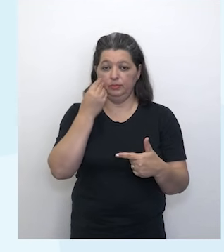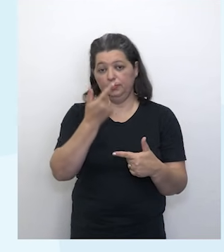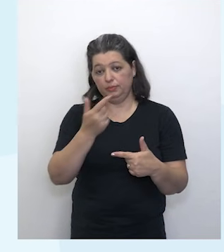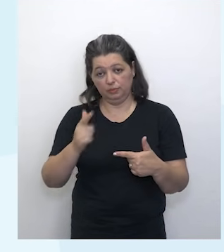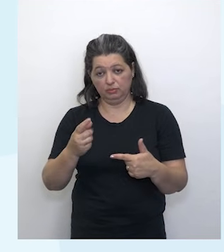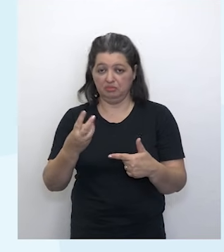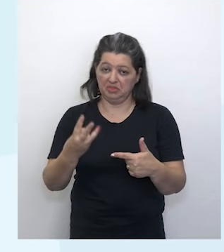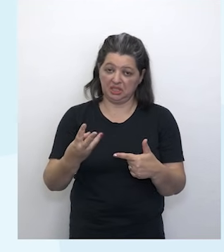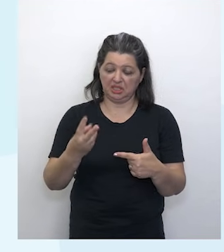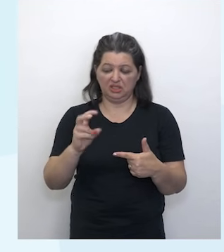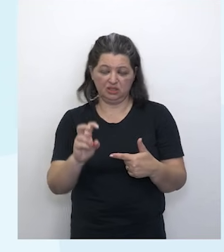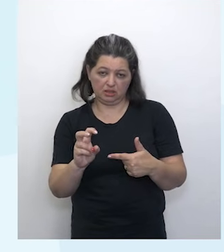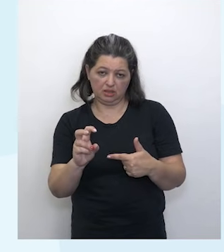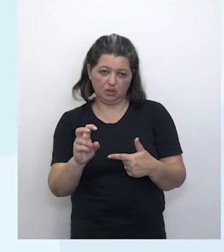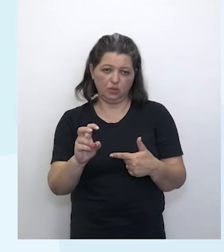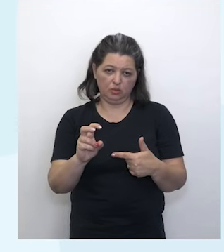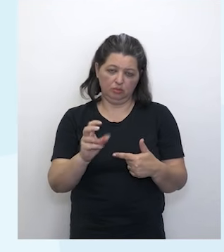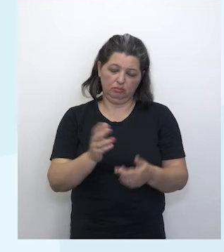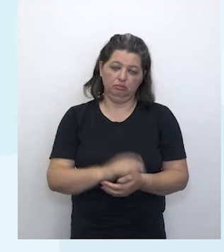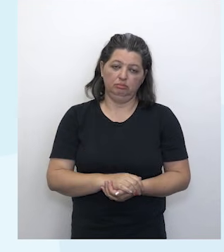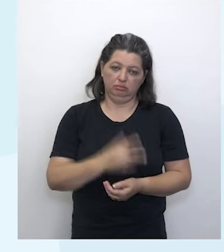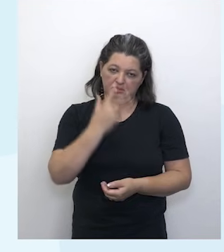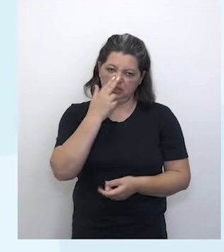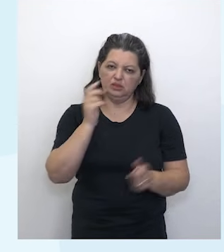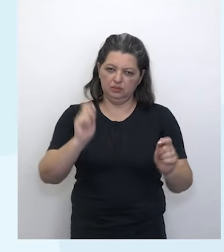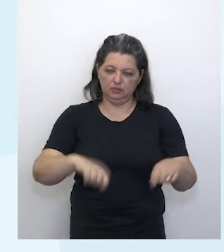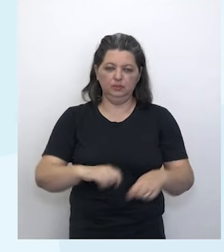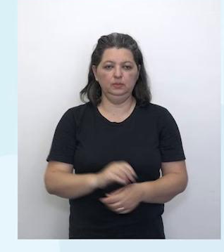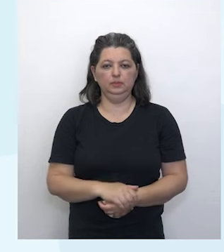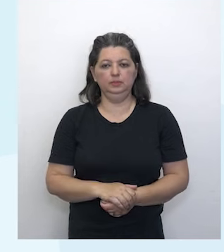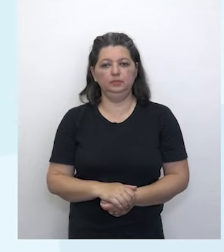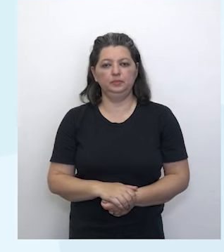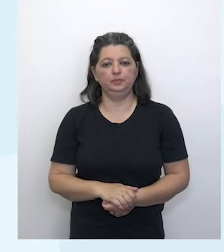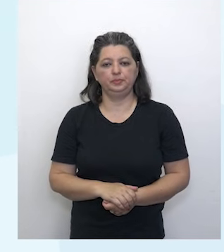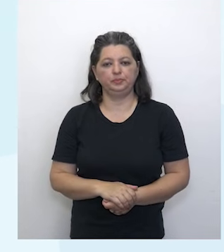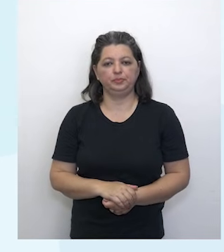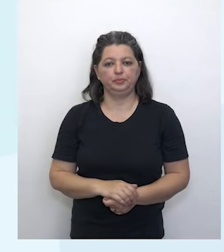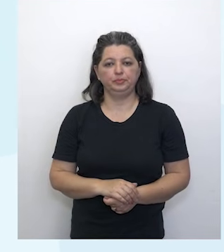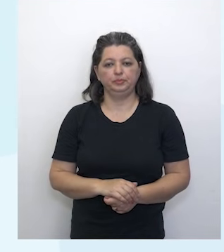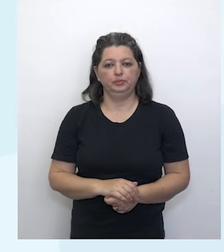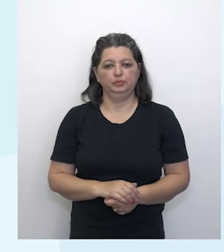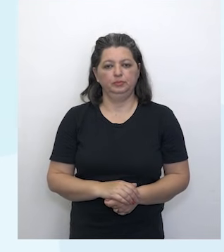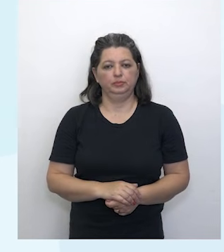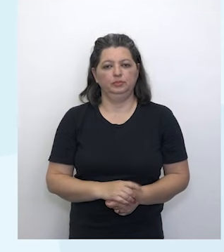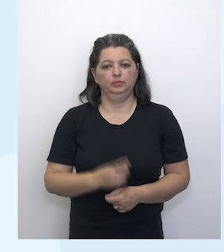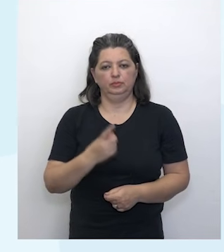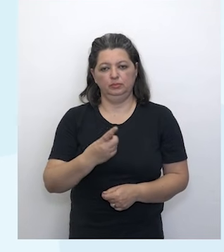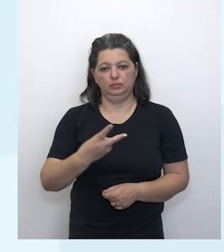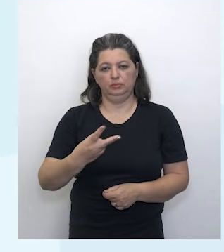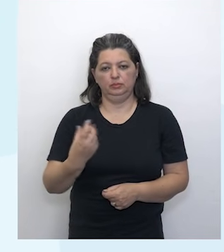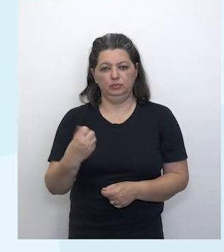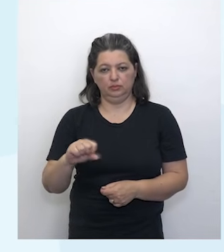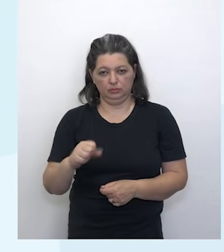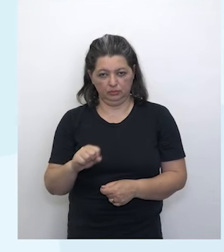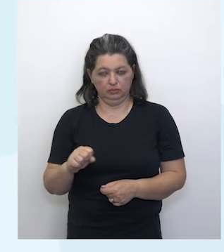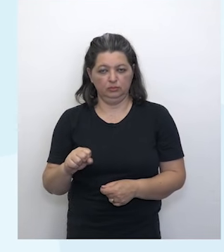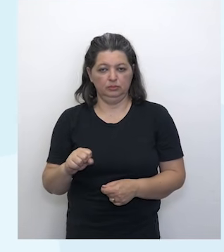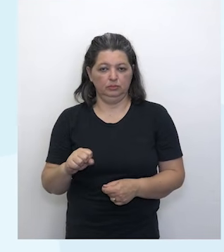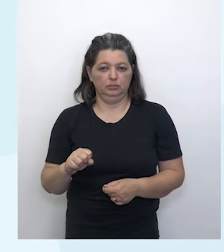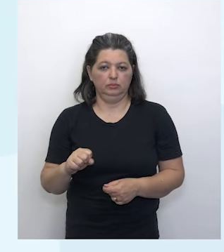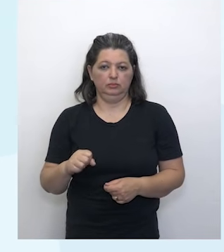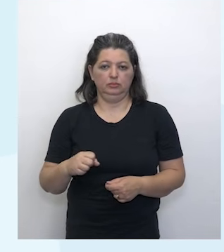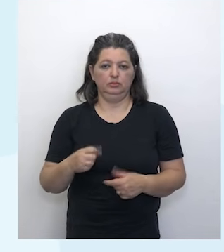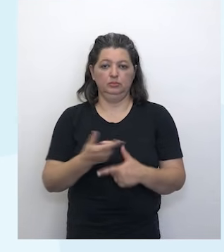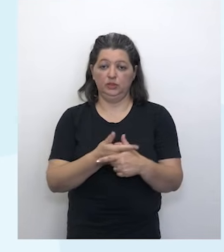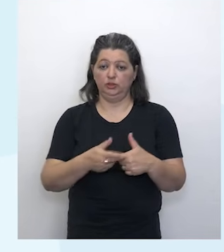tentar o 3, o 5, ia ver se ia dar, tá bom? Então, vamos lá. Isso aqui a gente já fez, né? Deu 128. Depois a gente dividiu